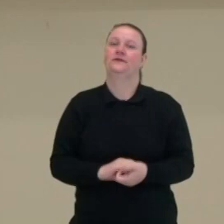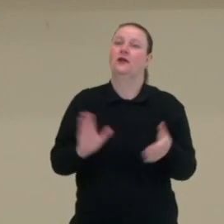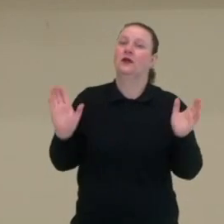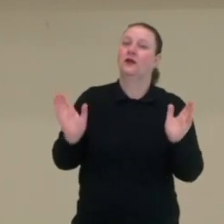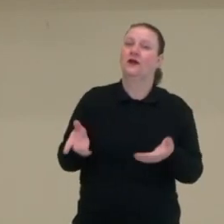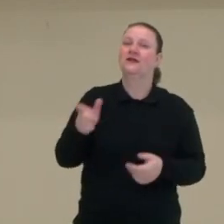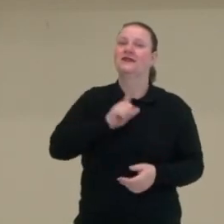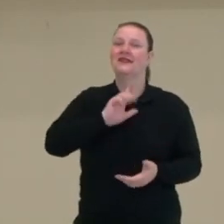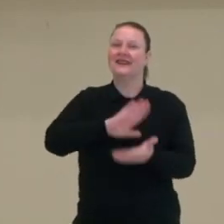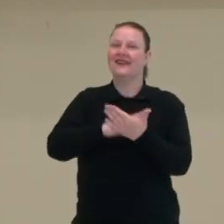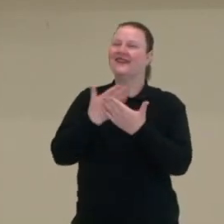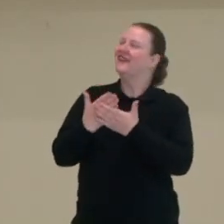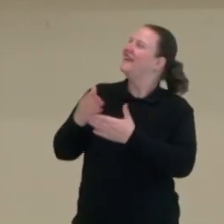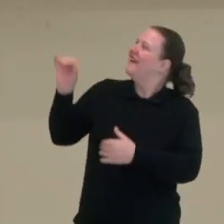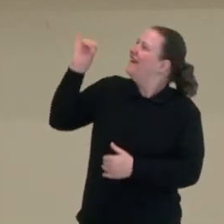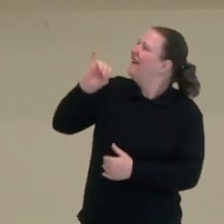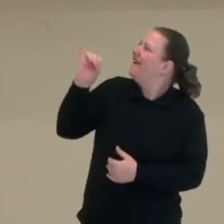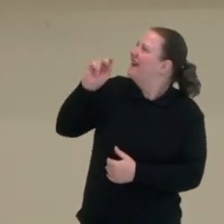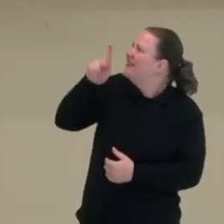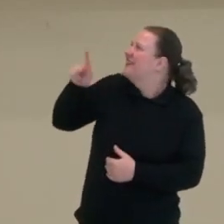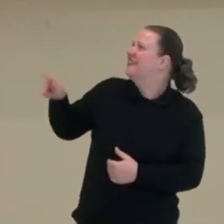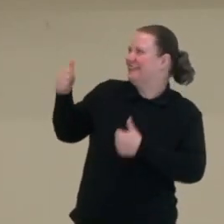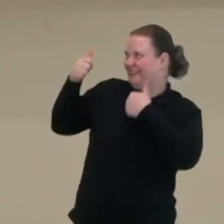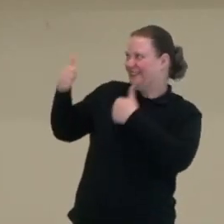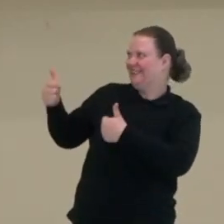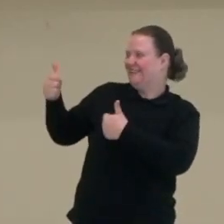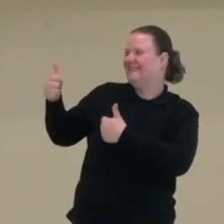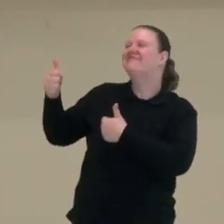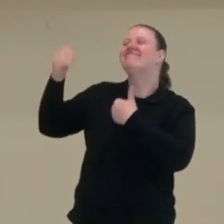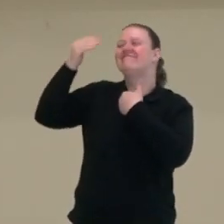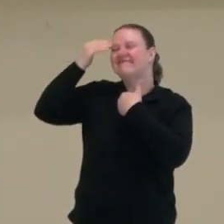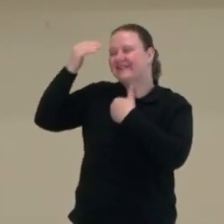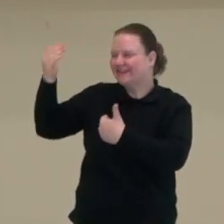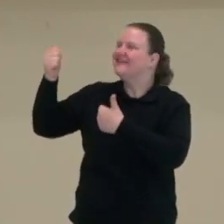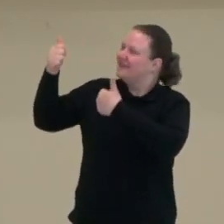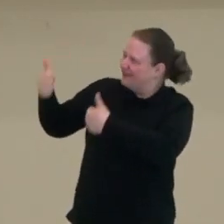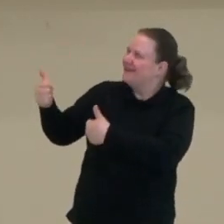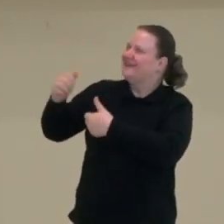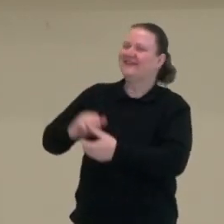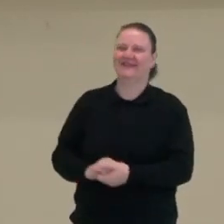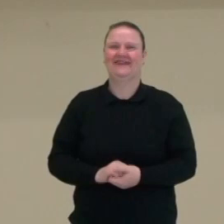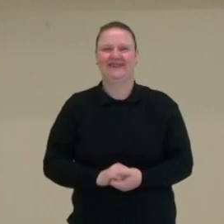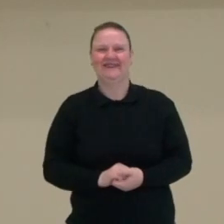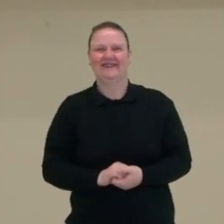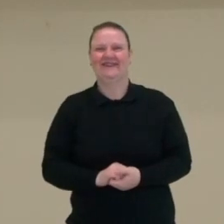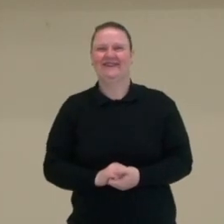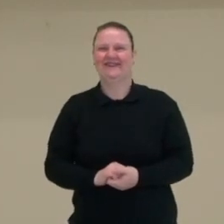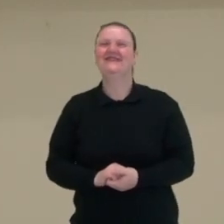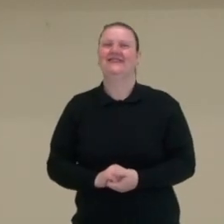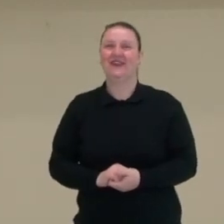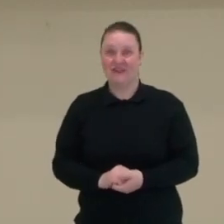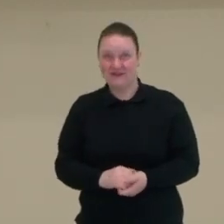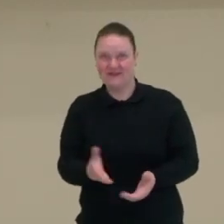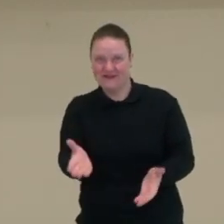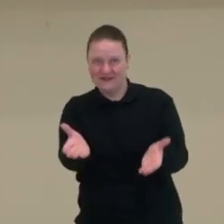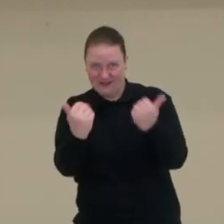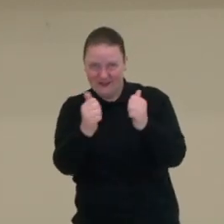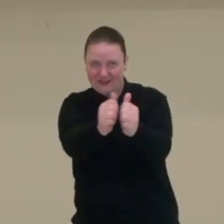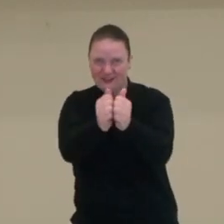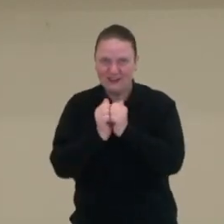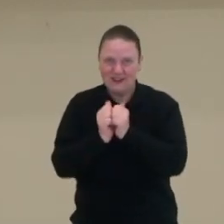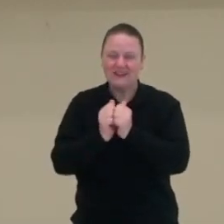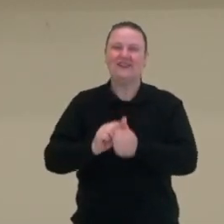temos aqui a nossa intérprete, a Cláudia. Tudo bem, Cláudia? Tudo bem também. Então vamos